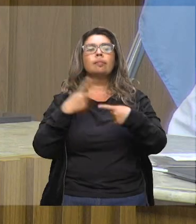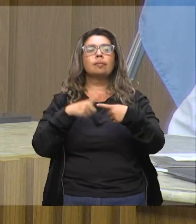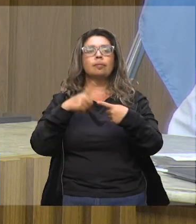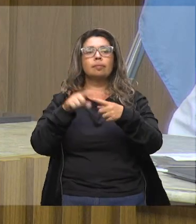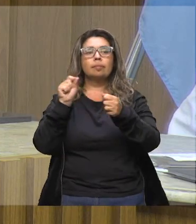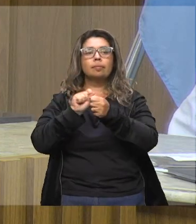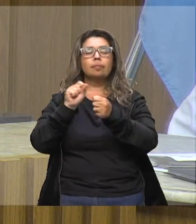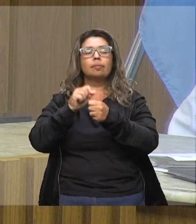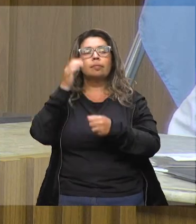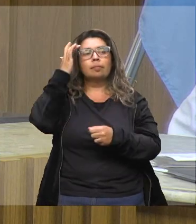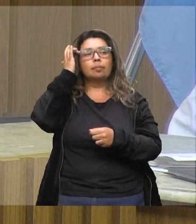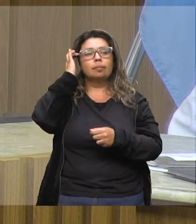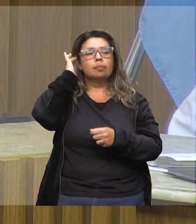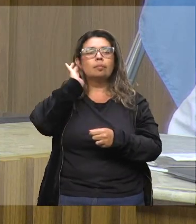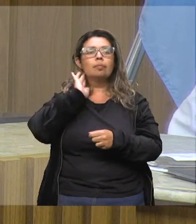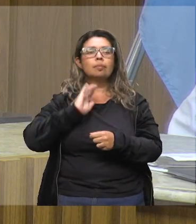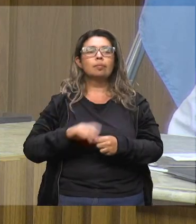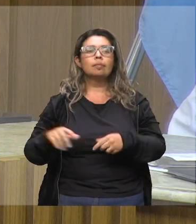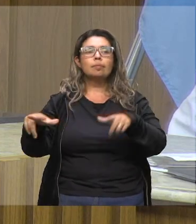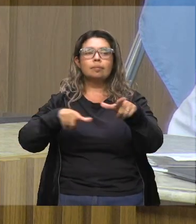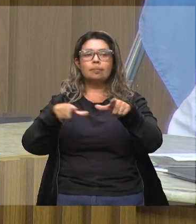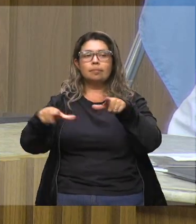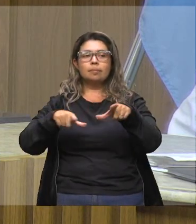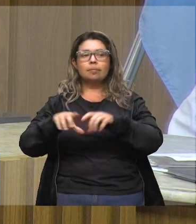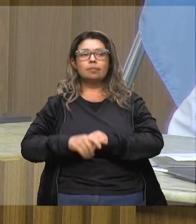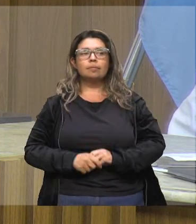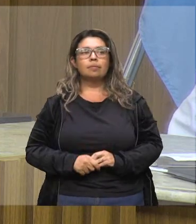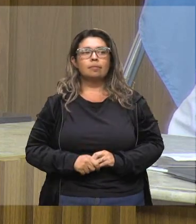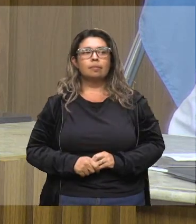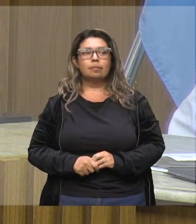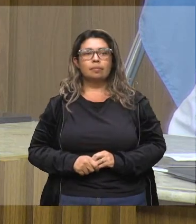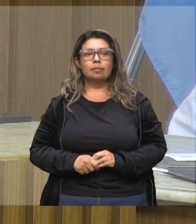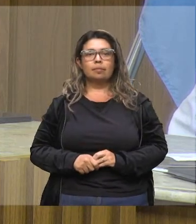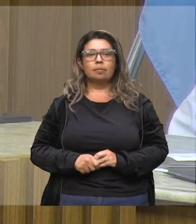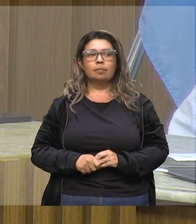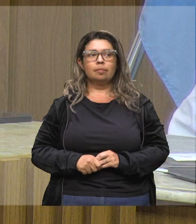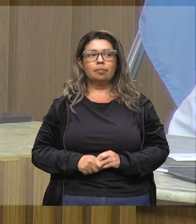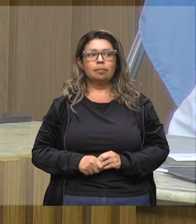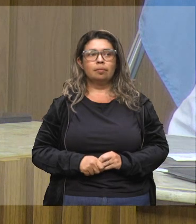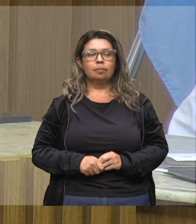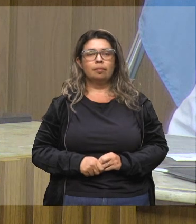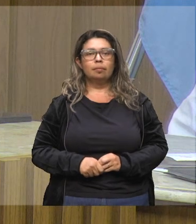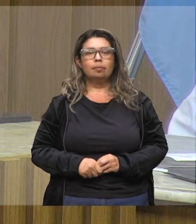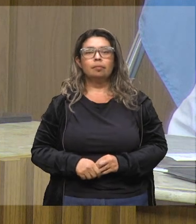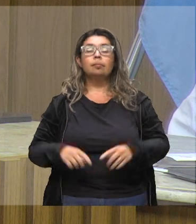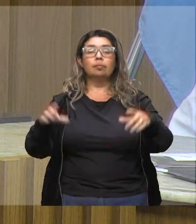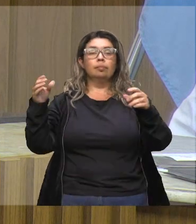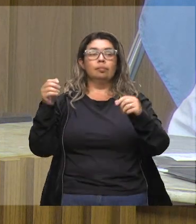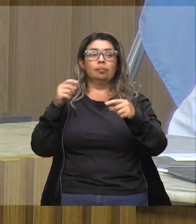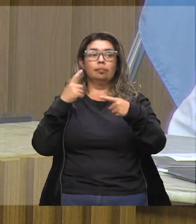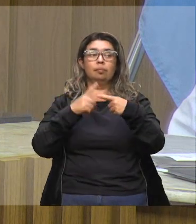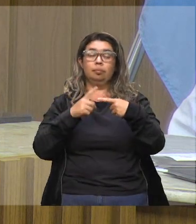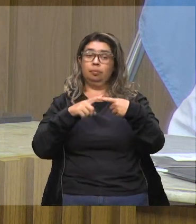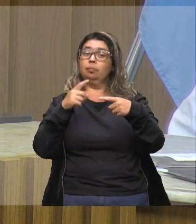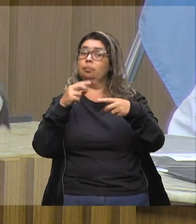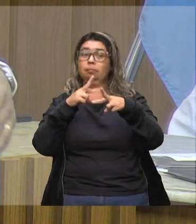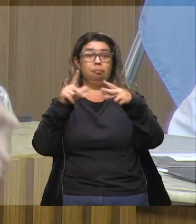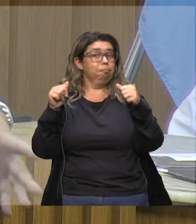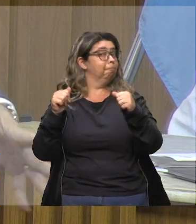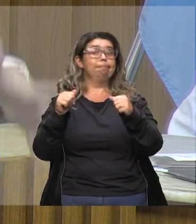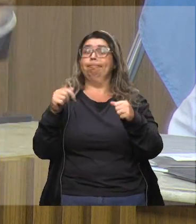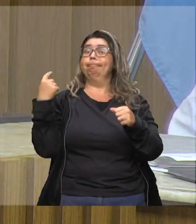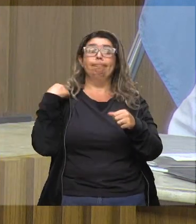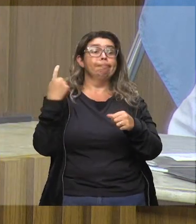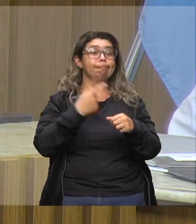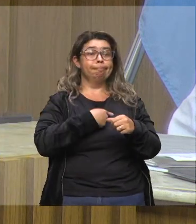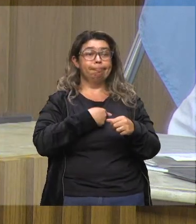realizado esse trabalho de contenção, não é? Uma coisa que não é nossa, não é uma demanda que